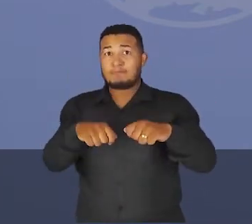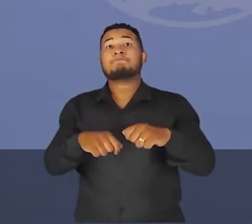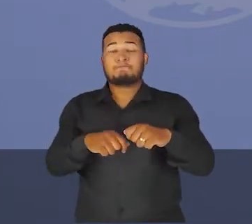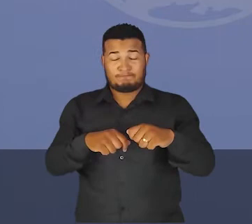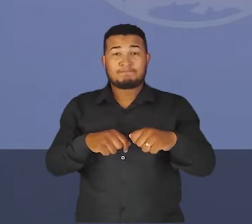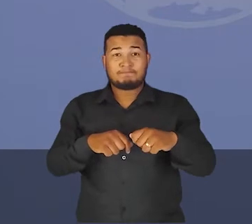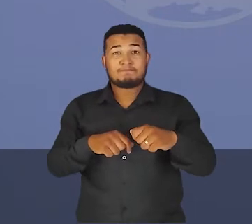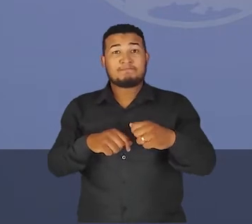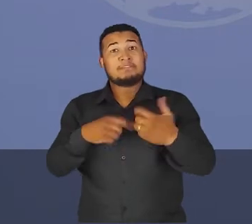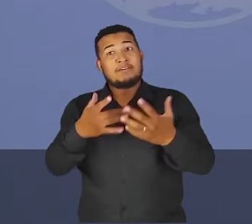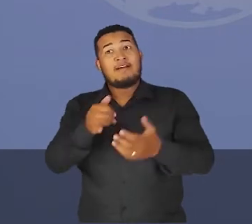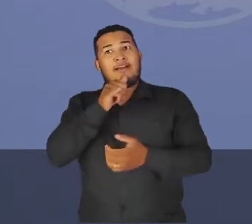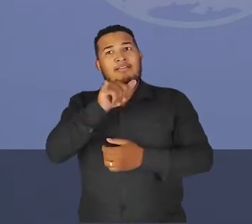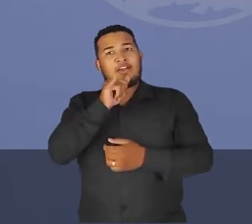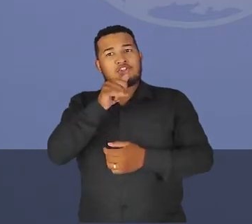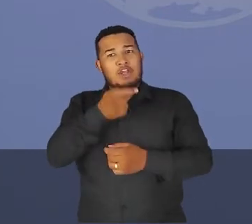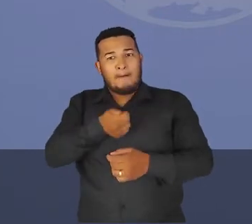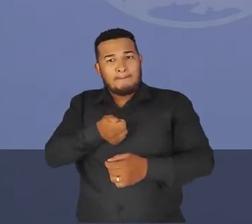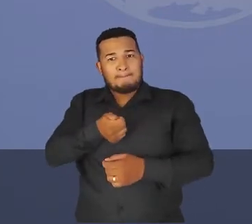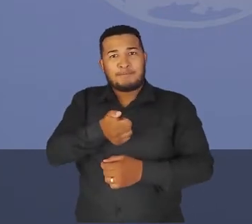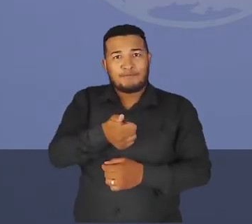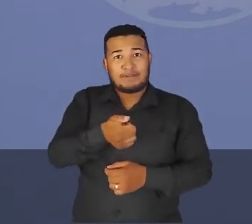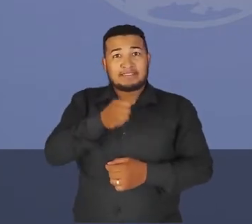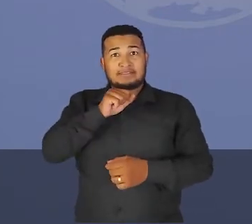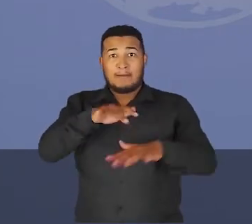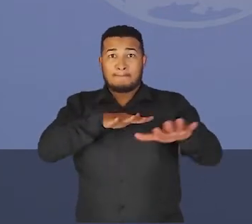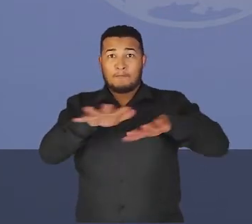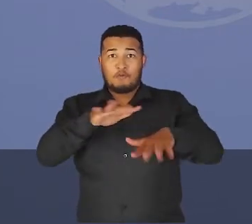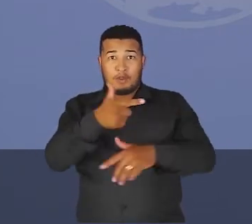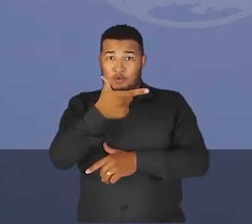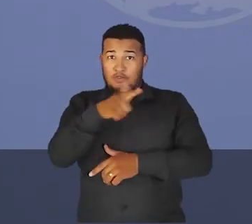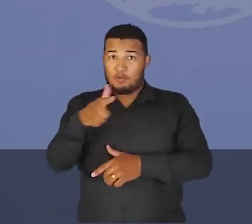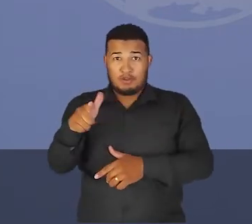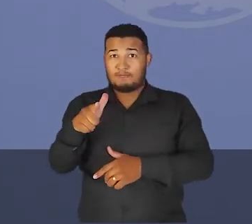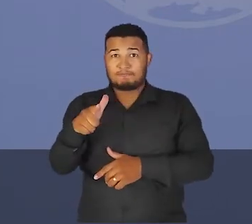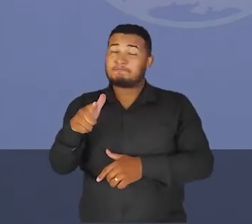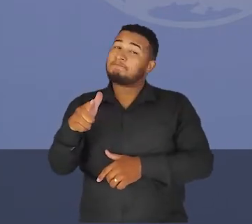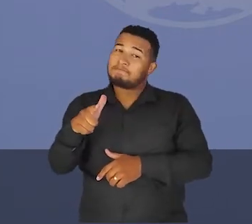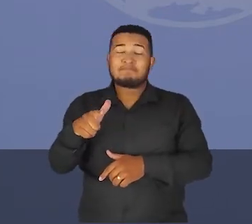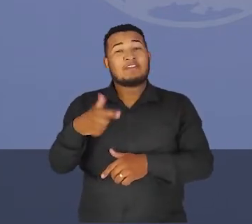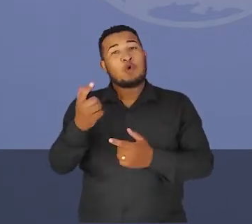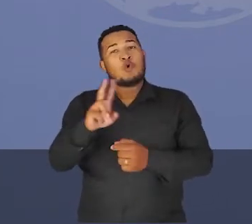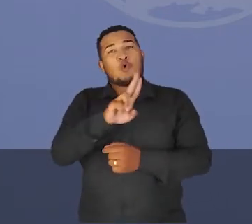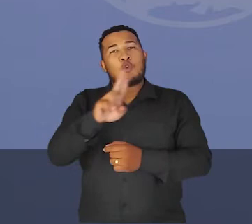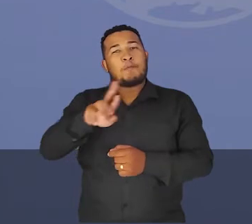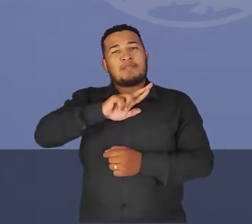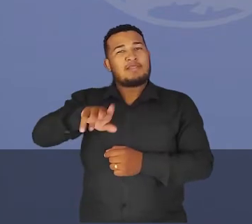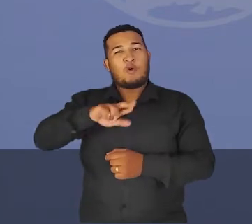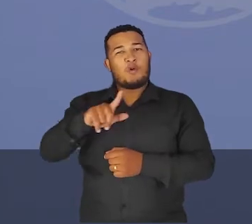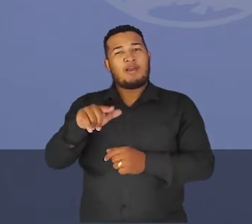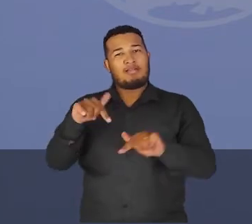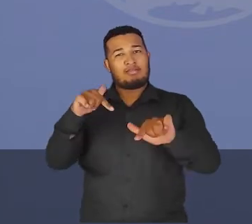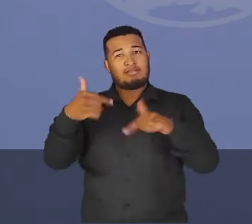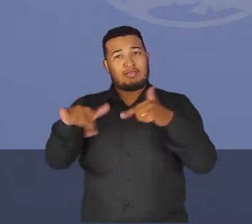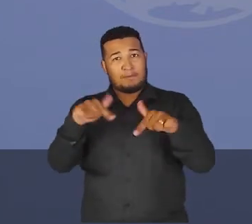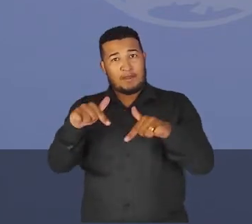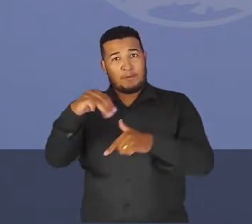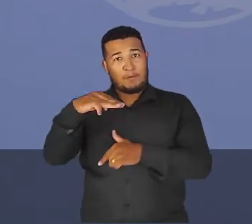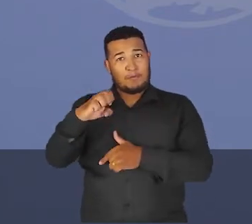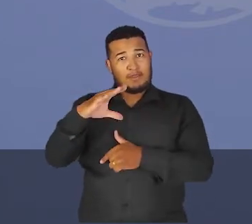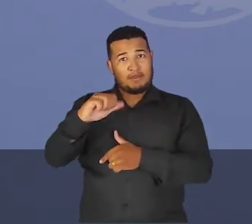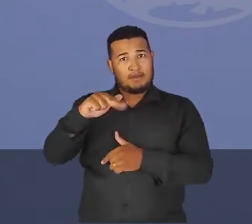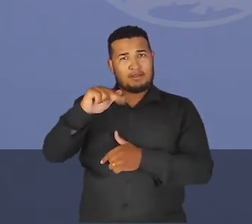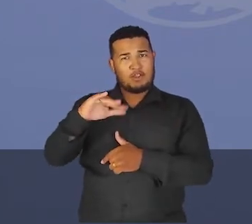essa transferência de energia, quando não tiver deslocamento, não poderá ser chamado de trabalho